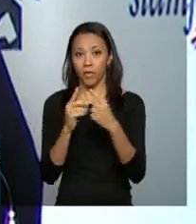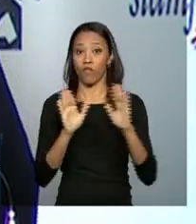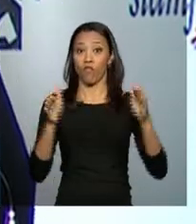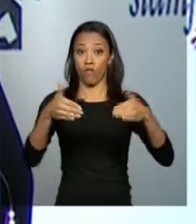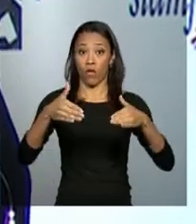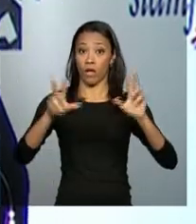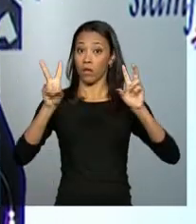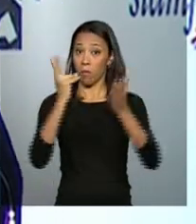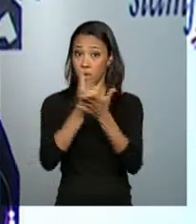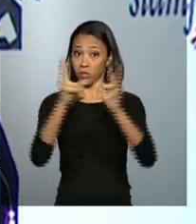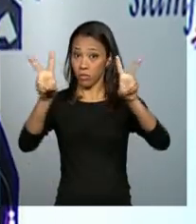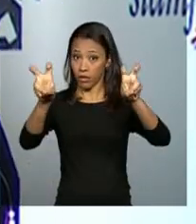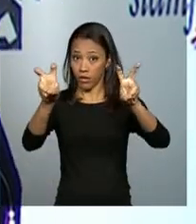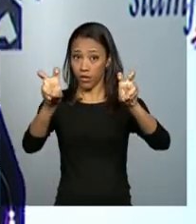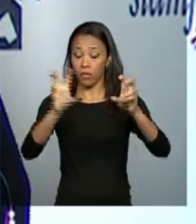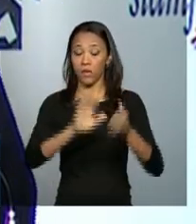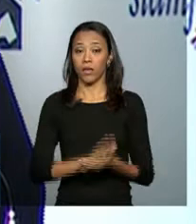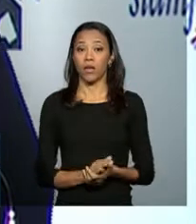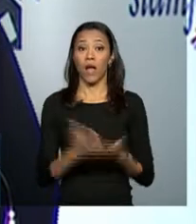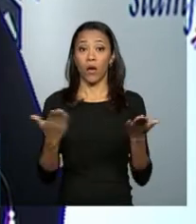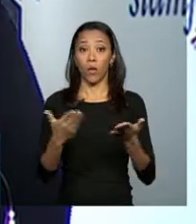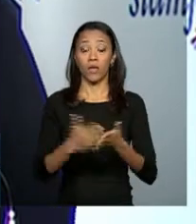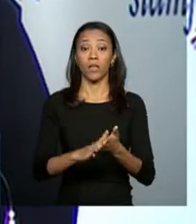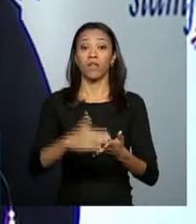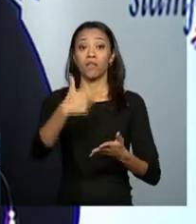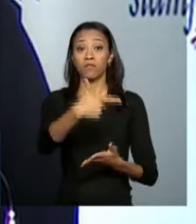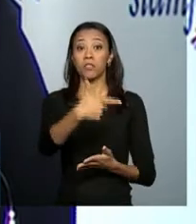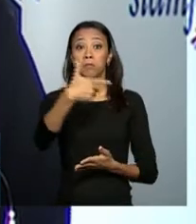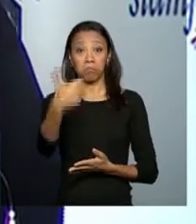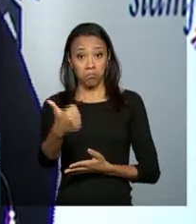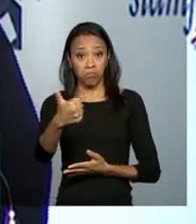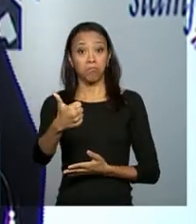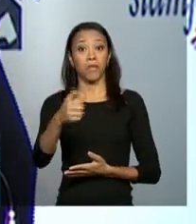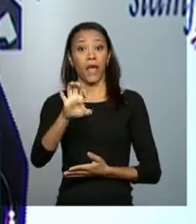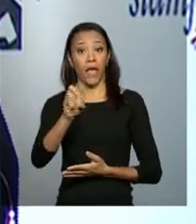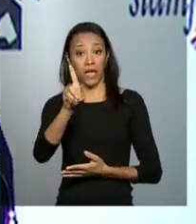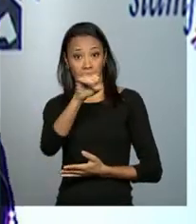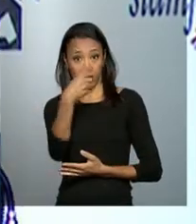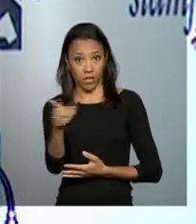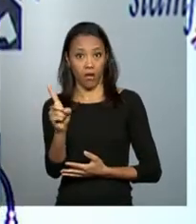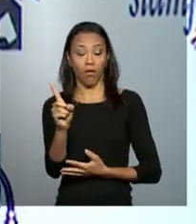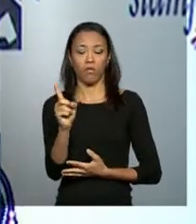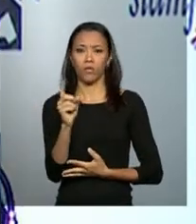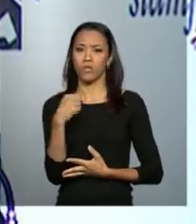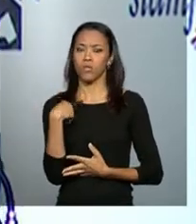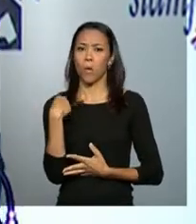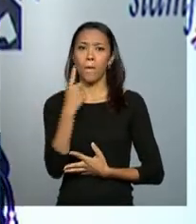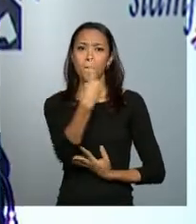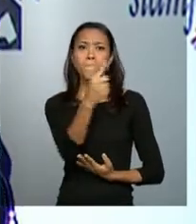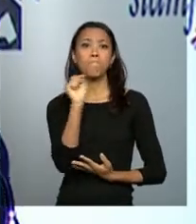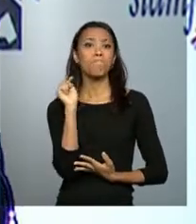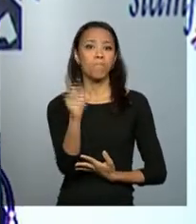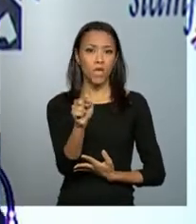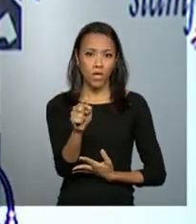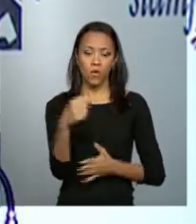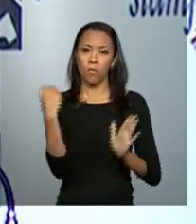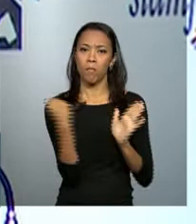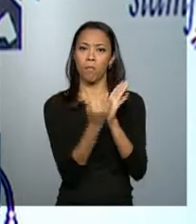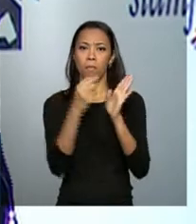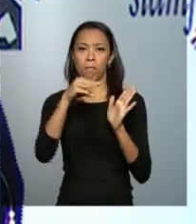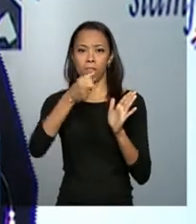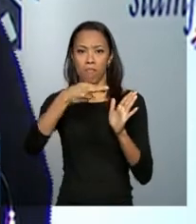números previstos para essa 21ª edição são muito importantes. São 1.000 marcas nacionais e